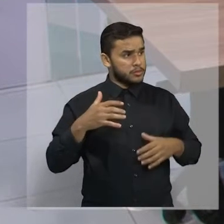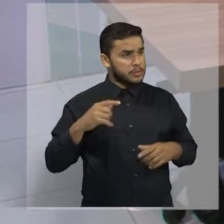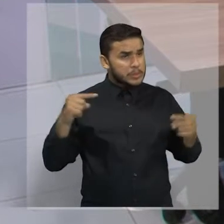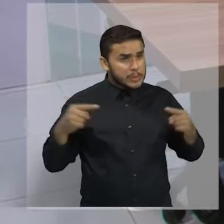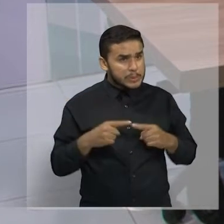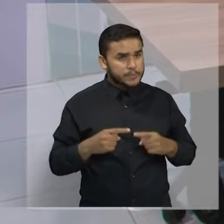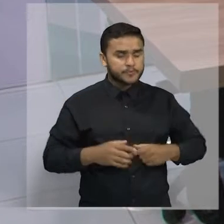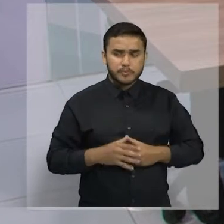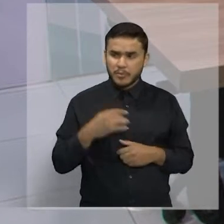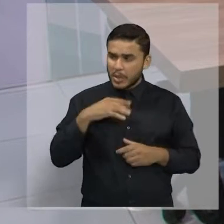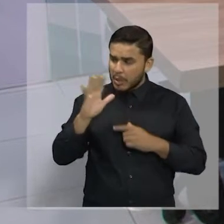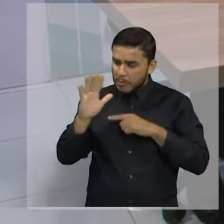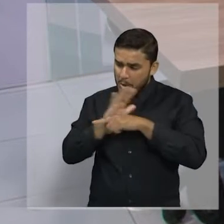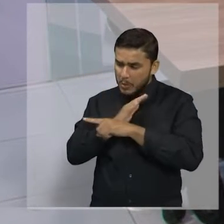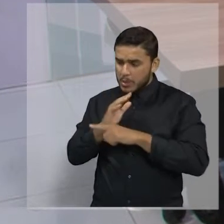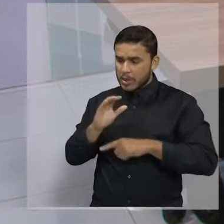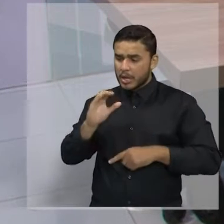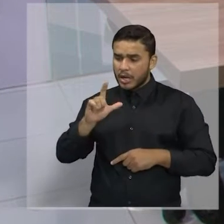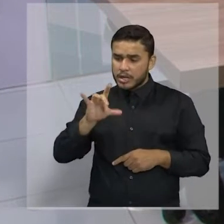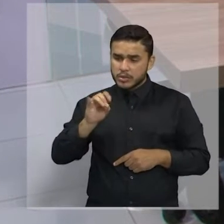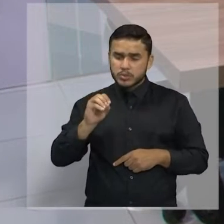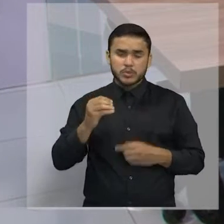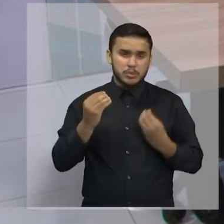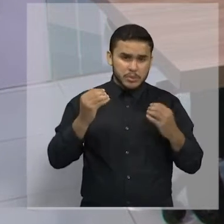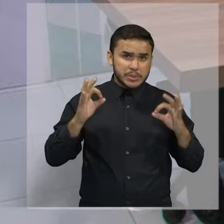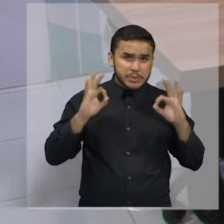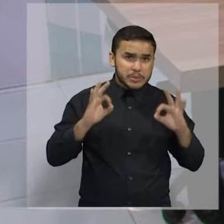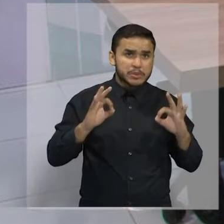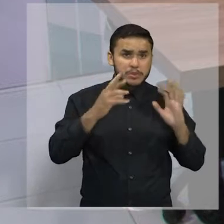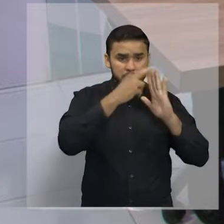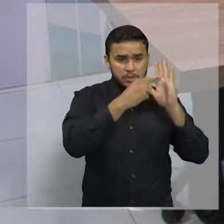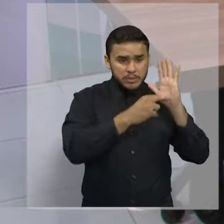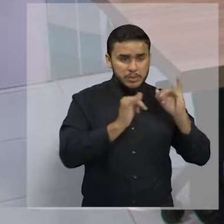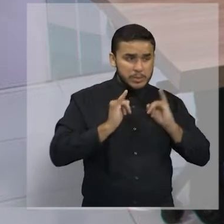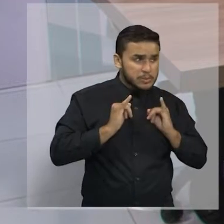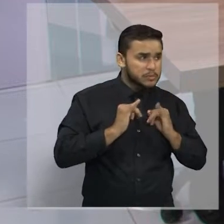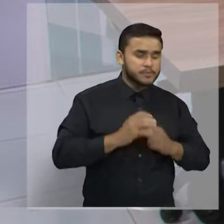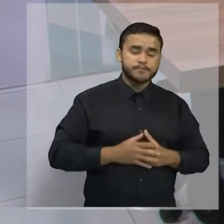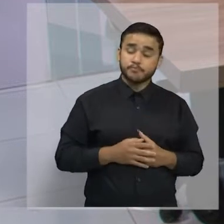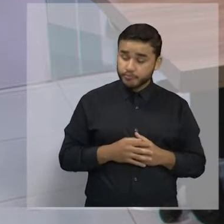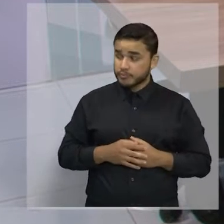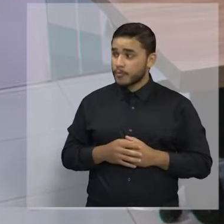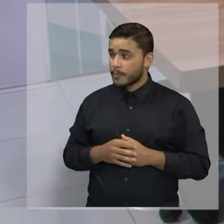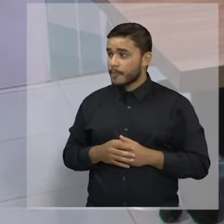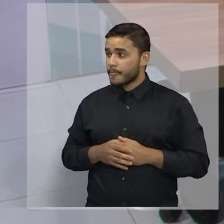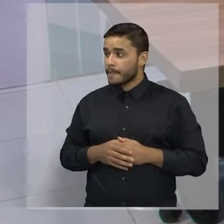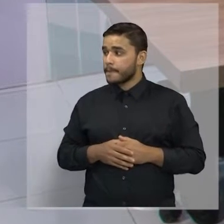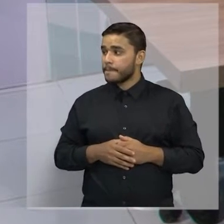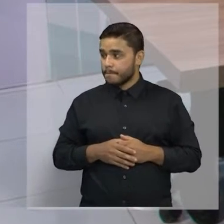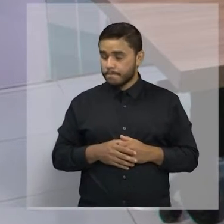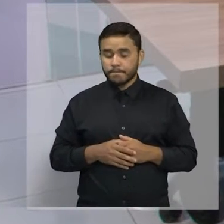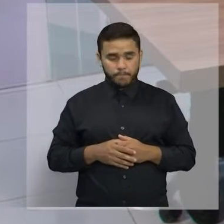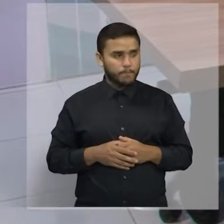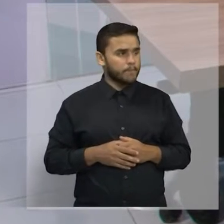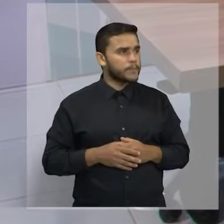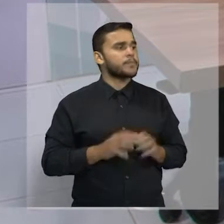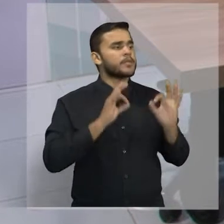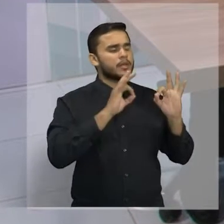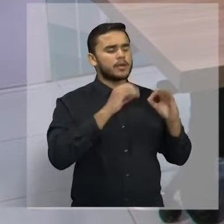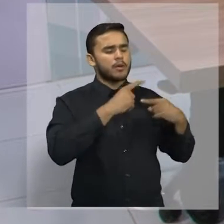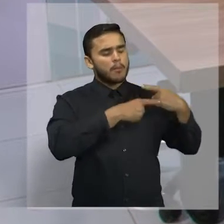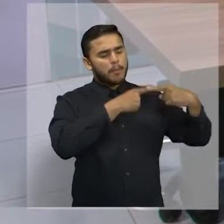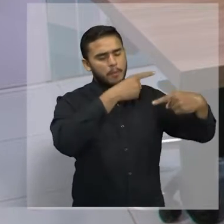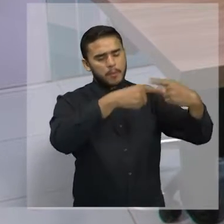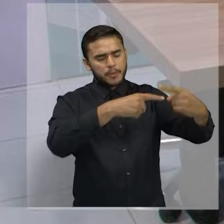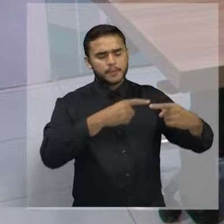está atendendo esses princípios? Essa é a grande questão. Perfeito. Eu queria voltar aqui um pouquinho para a questão intergeracional, porque elas